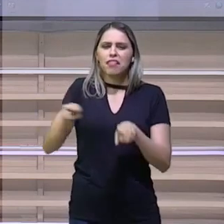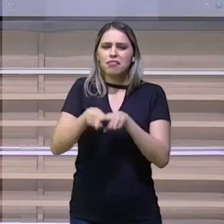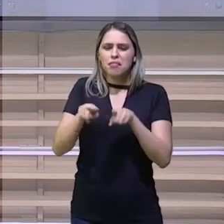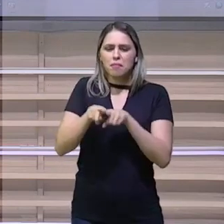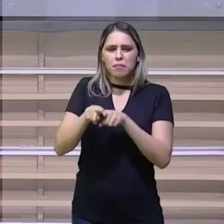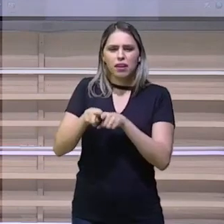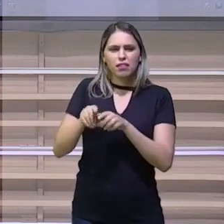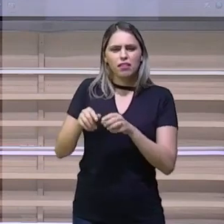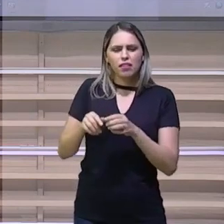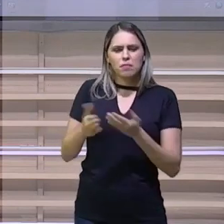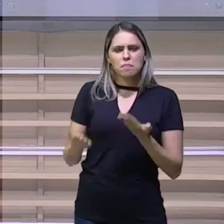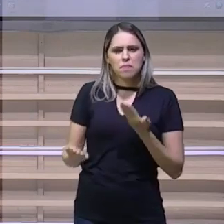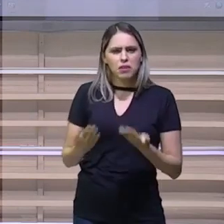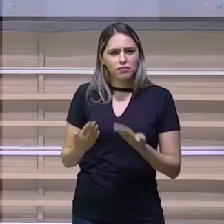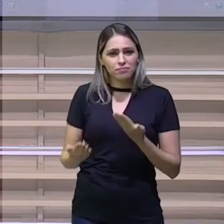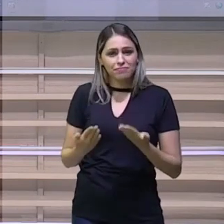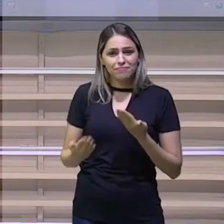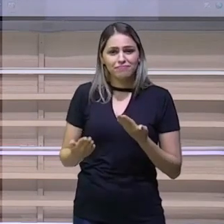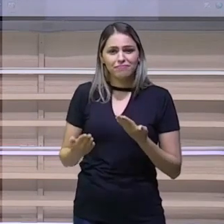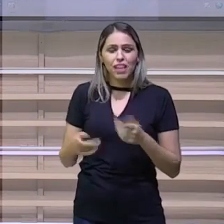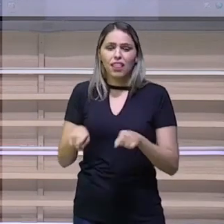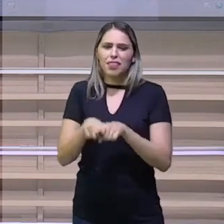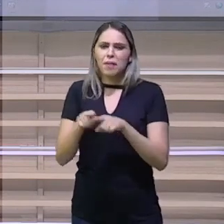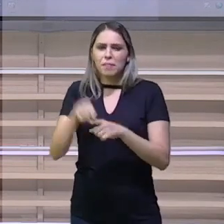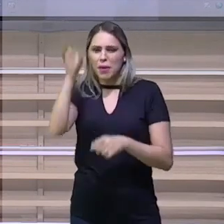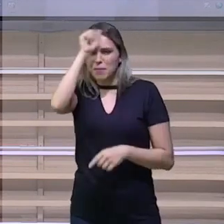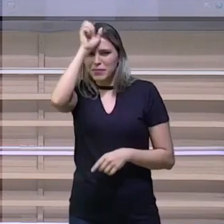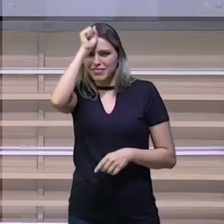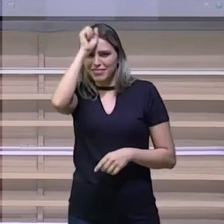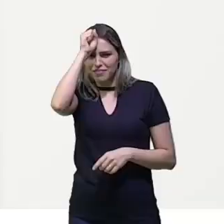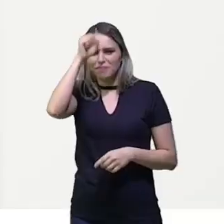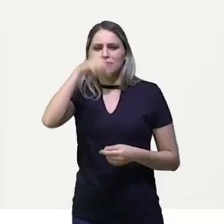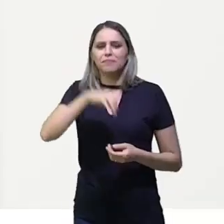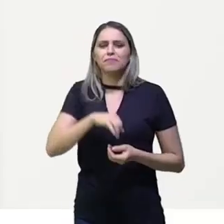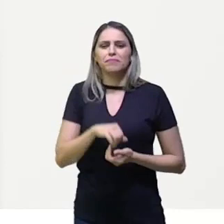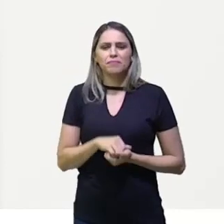e quanto você cresceu de aprendizado.